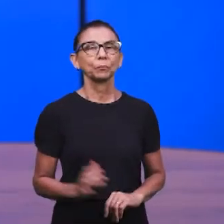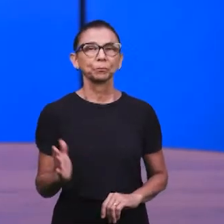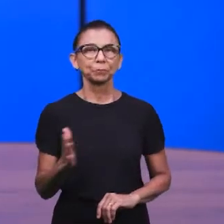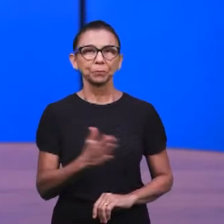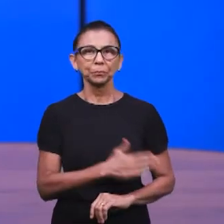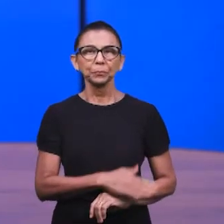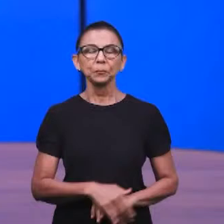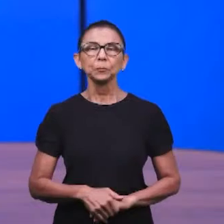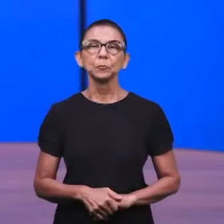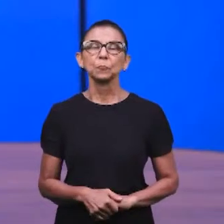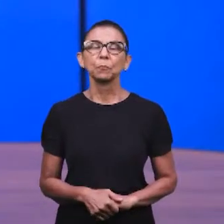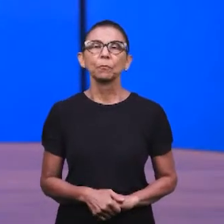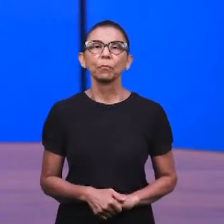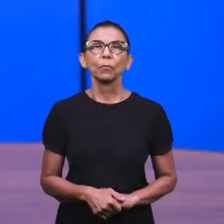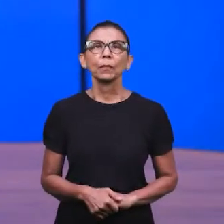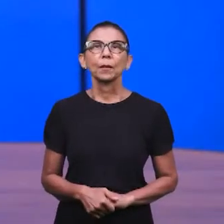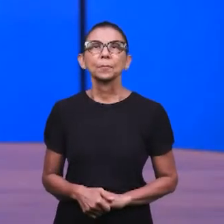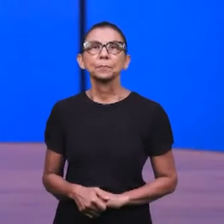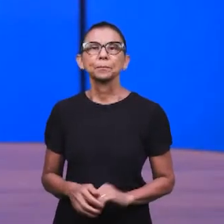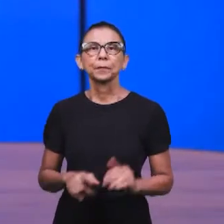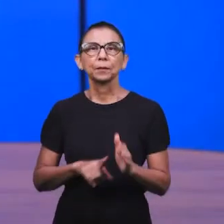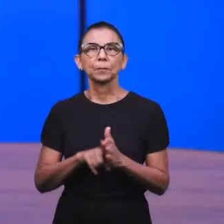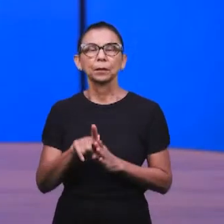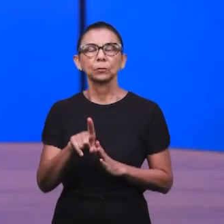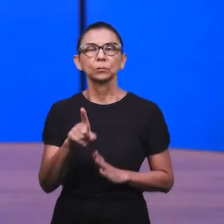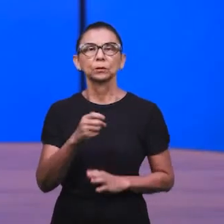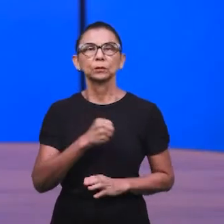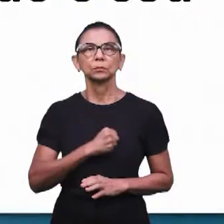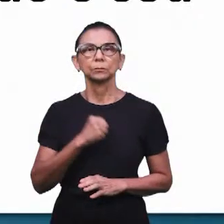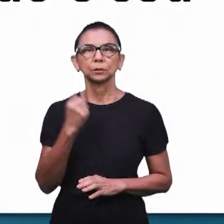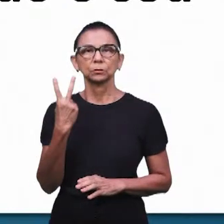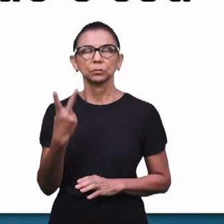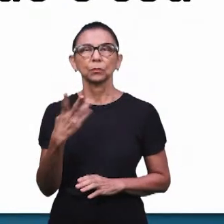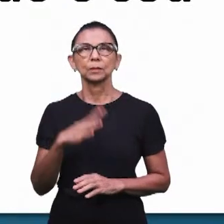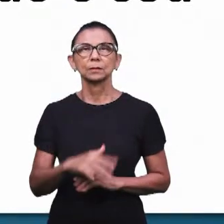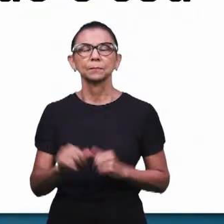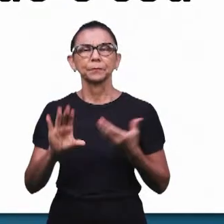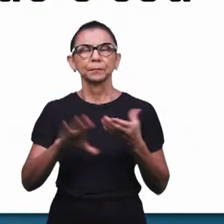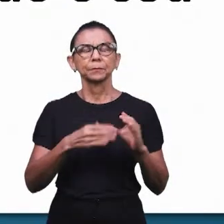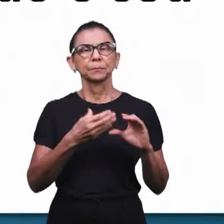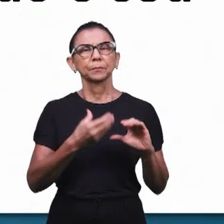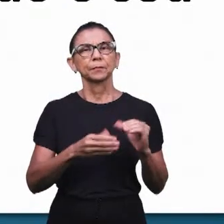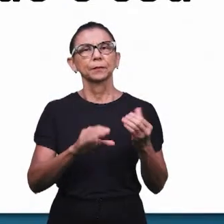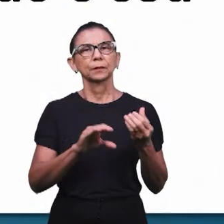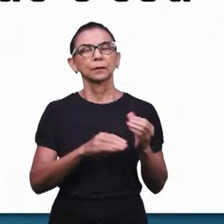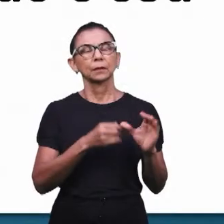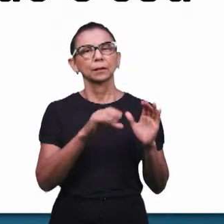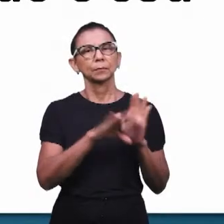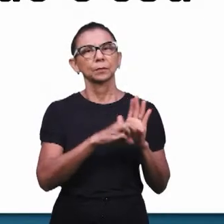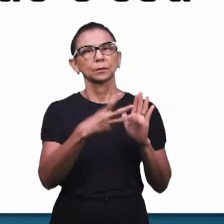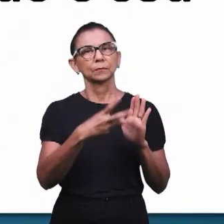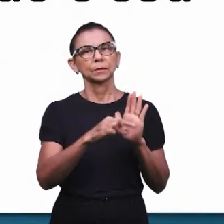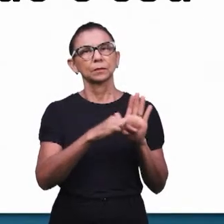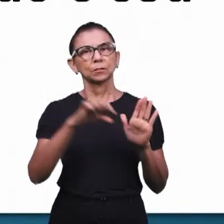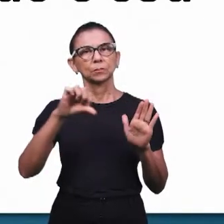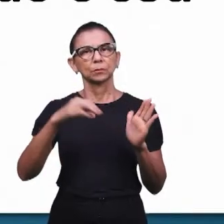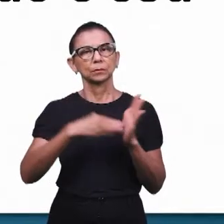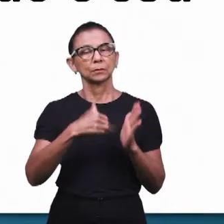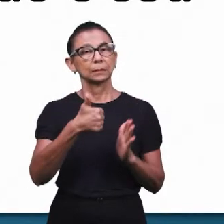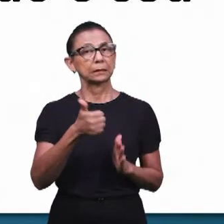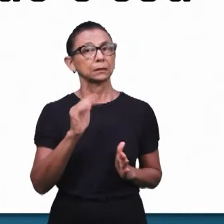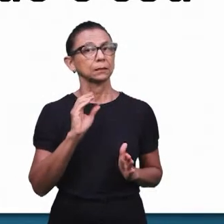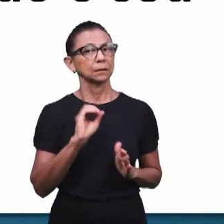então agora para a segunda pergunta, que é uma resposta só. E diz assim, lendo o livro de Cantares, capítulo 3,